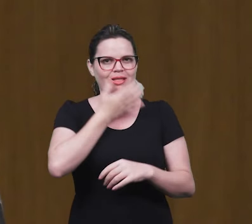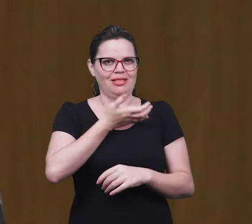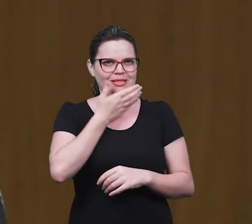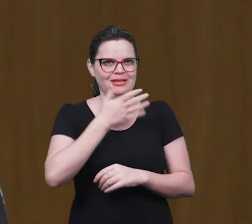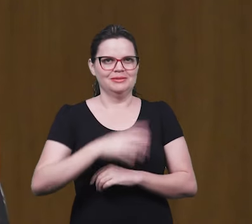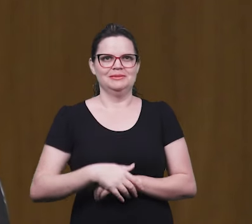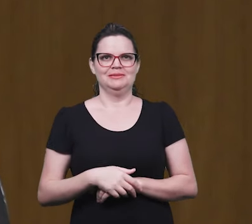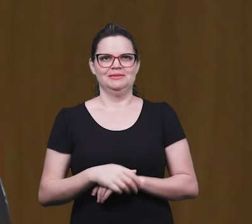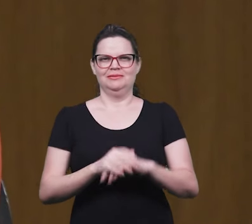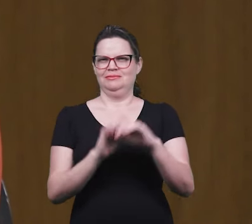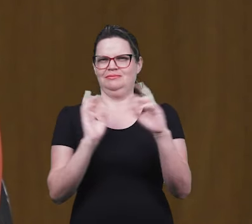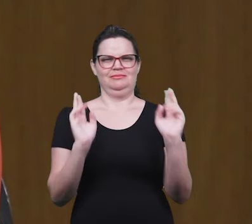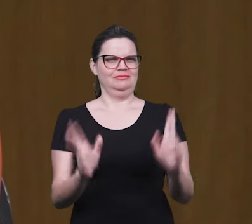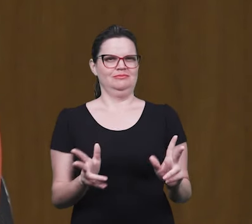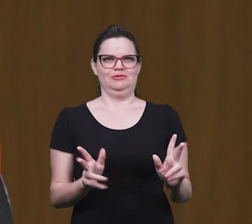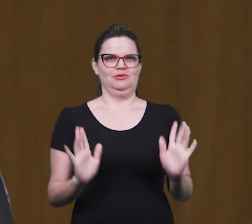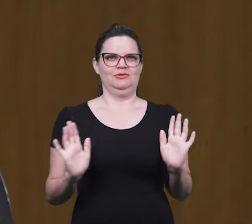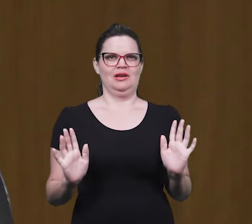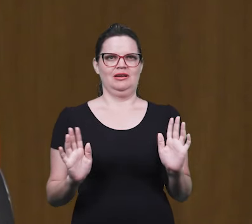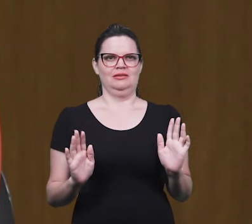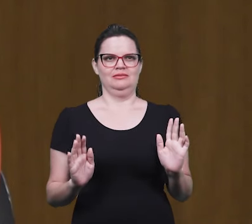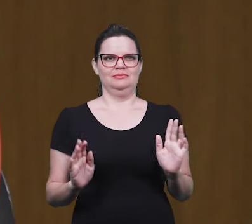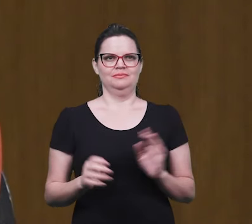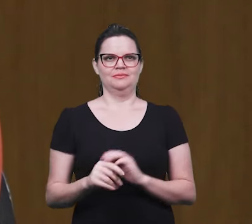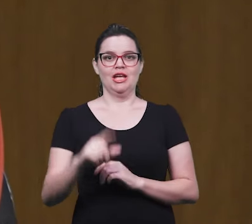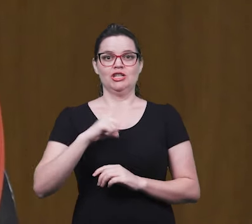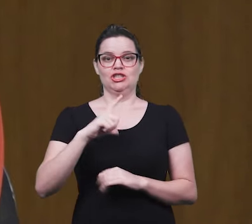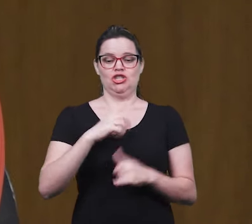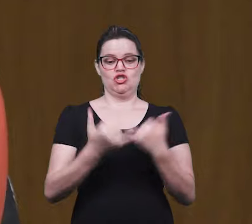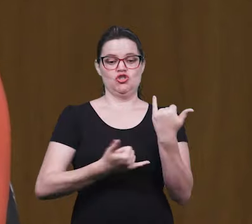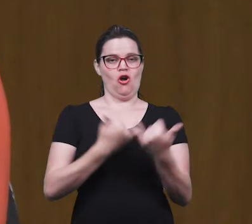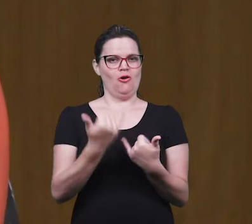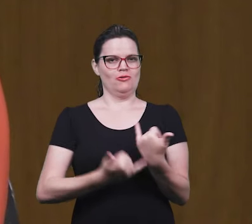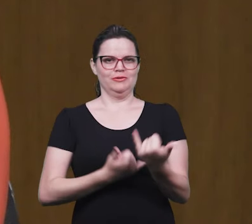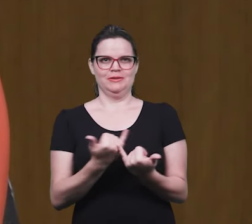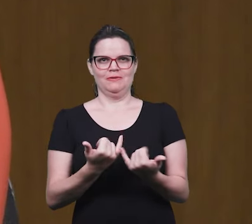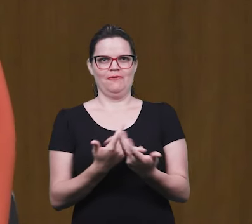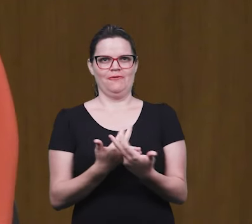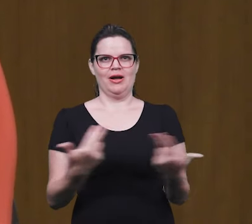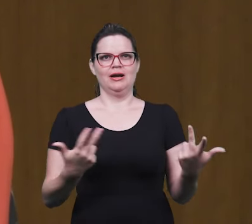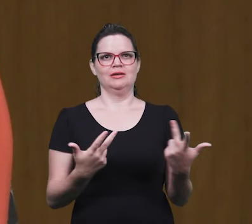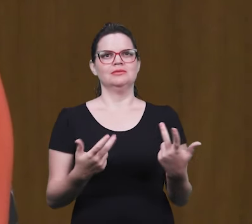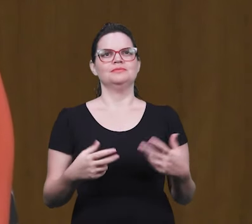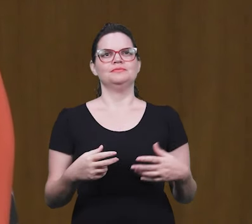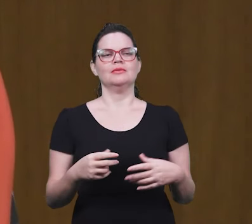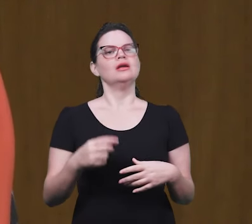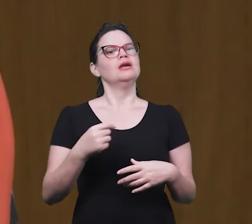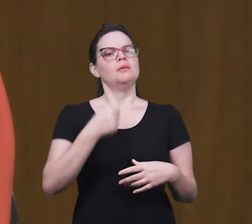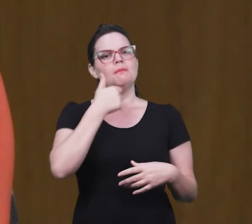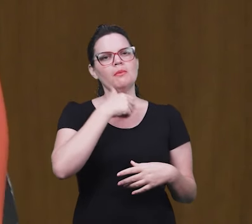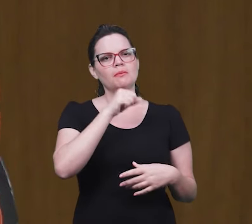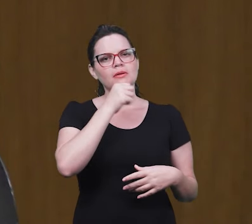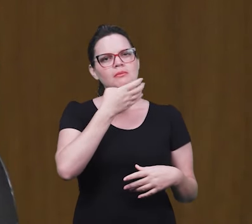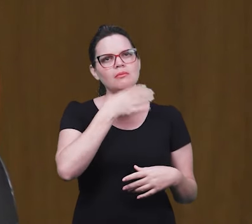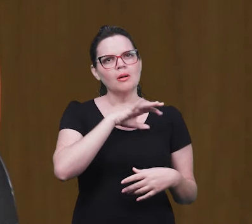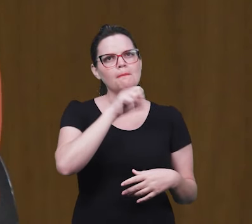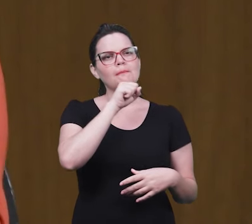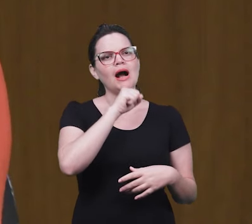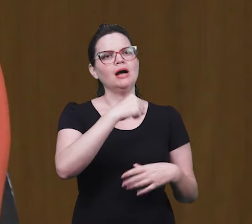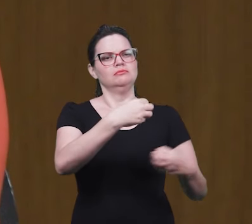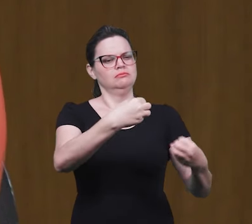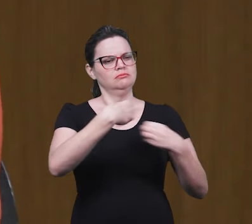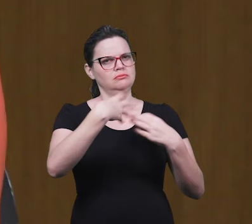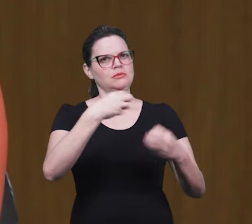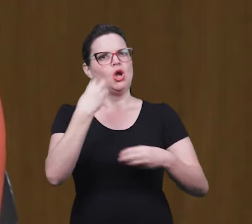Então, é totalmente diferente. Tínhamos muitos jogos, e os jogos, papai fazia a gente brincar com os jogos para desenvolver